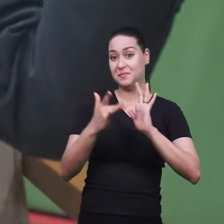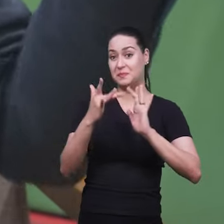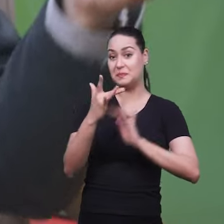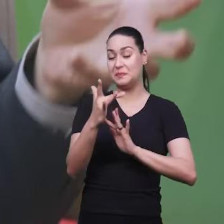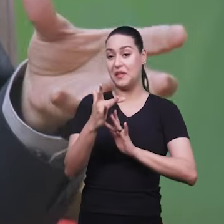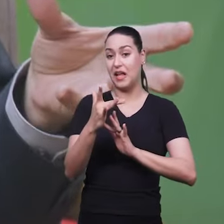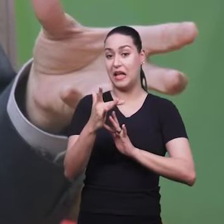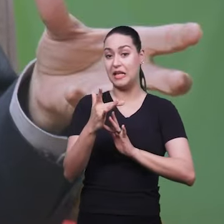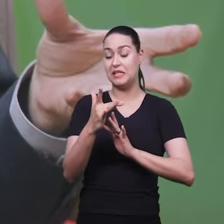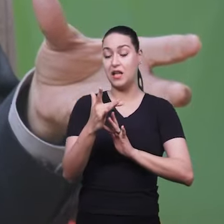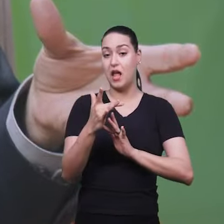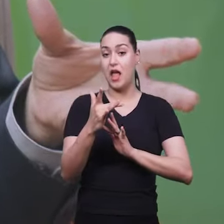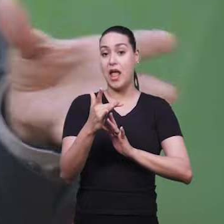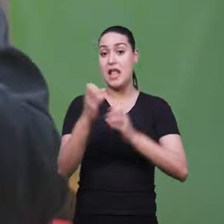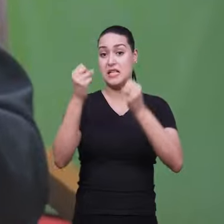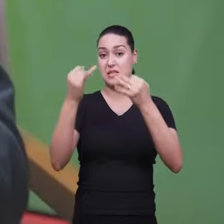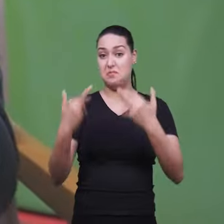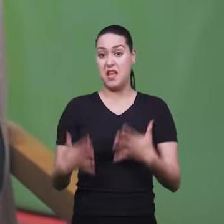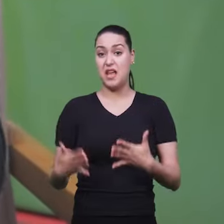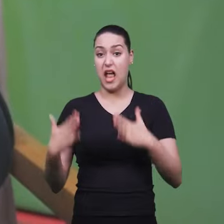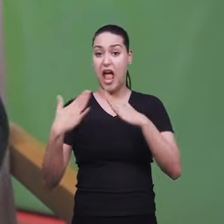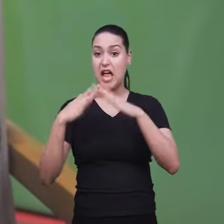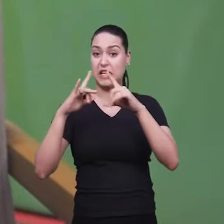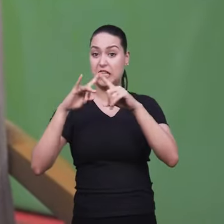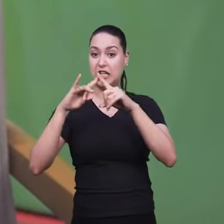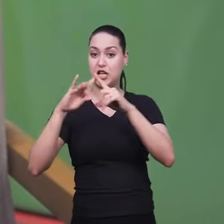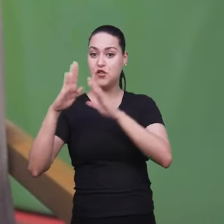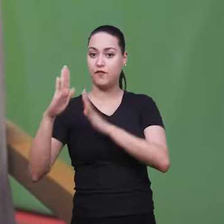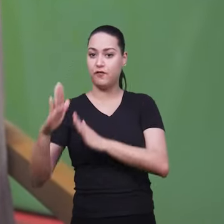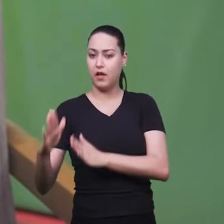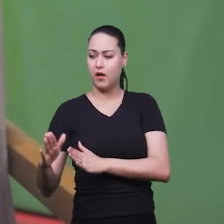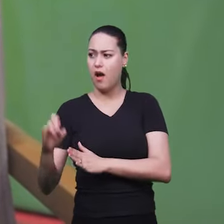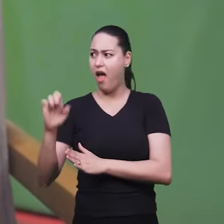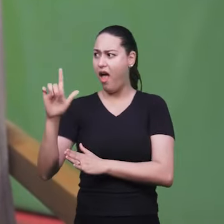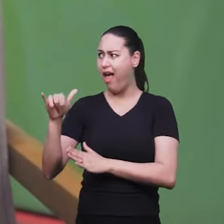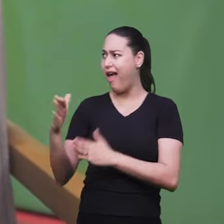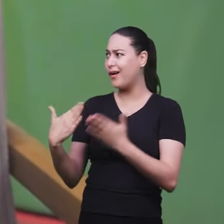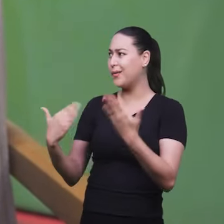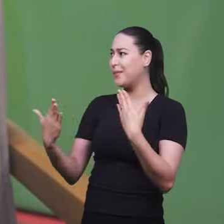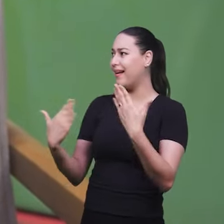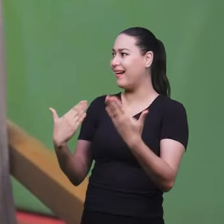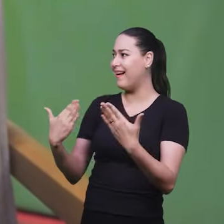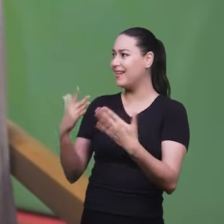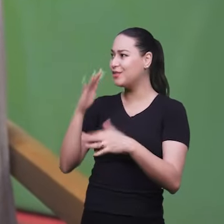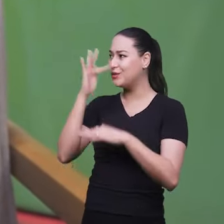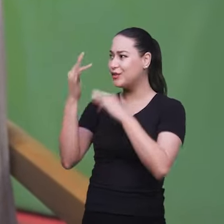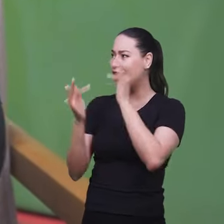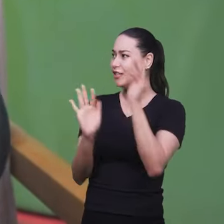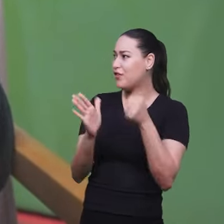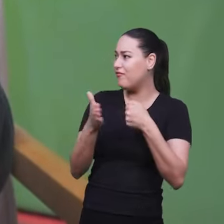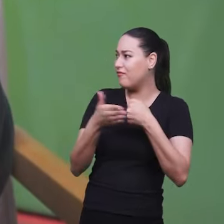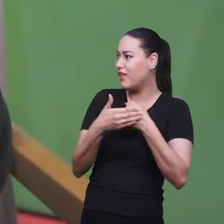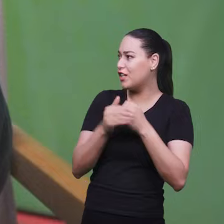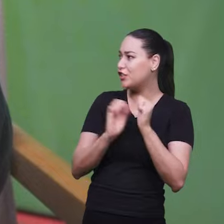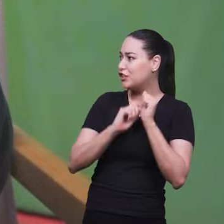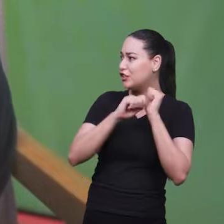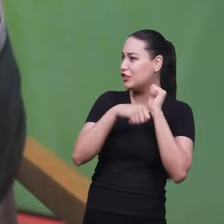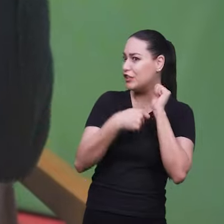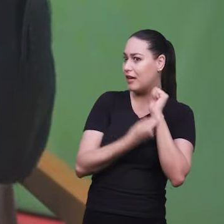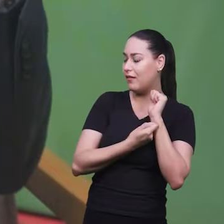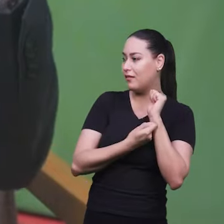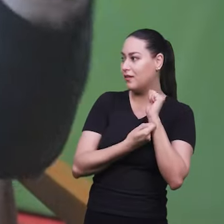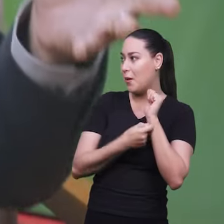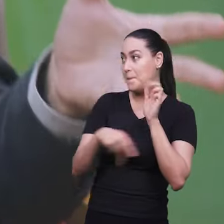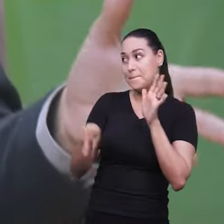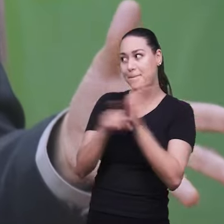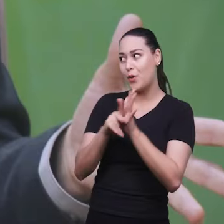da sua igreja, minha igreja, você é um jardim fechado. Ou seja, minha igreja,